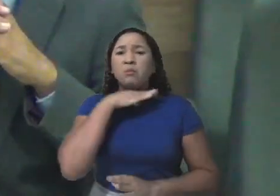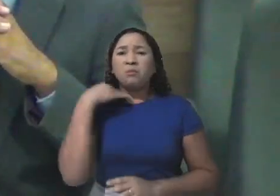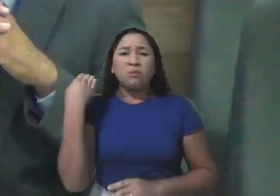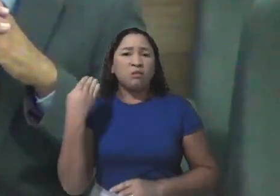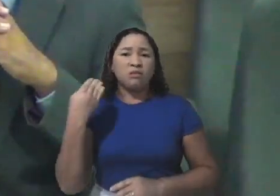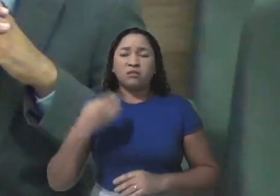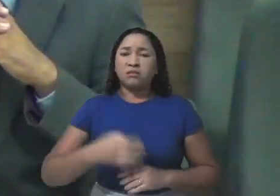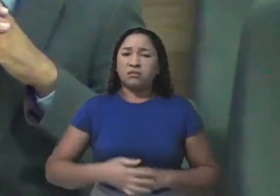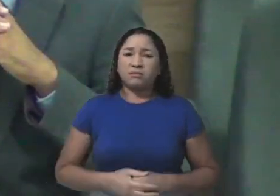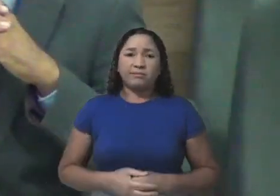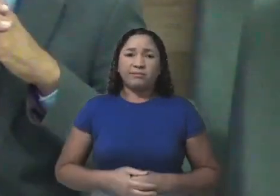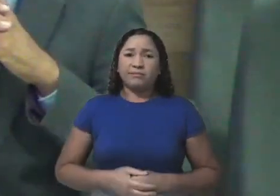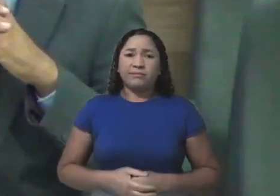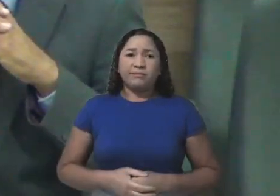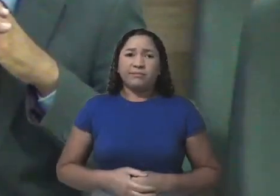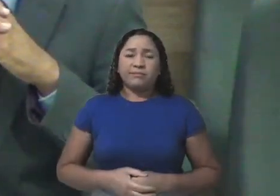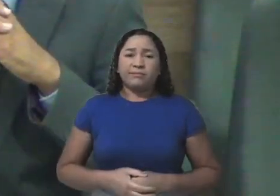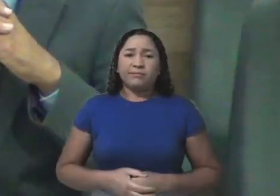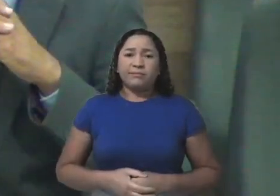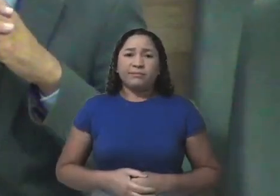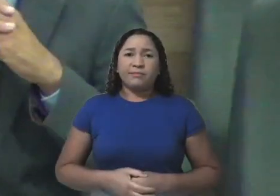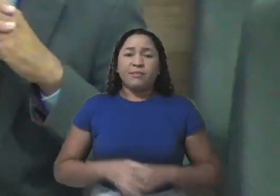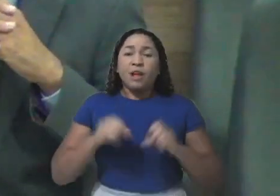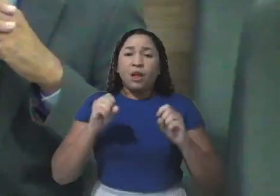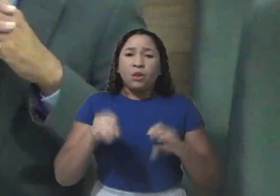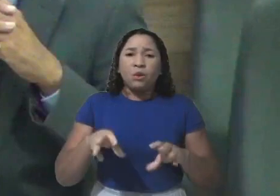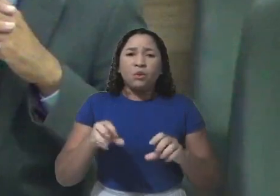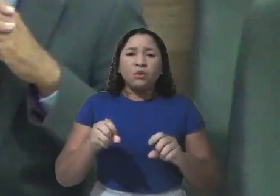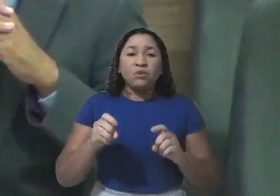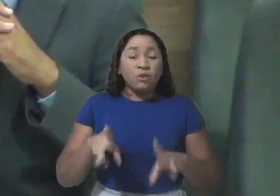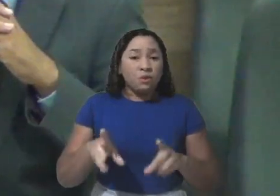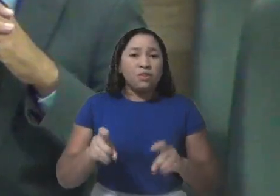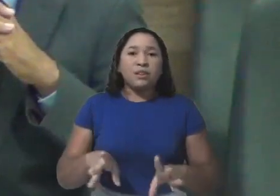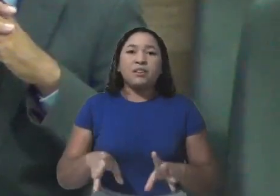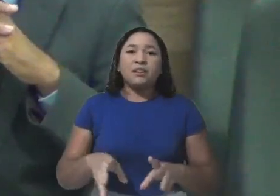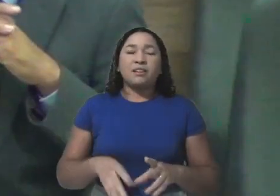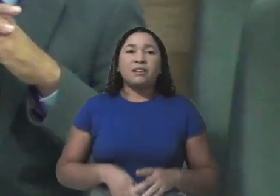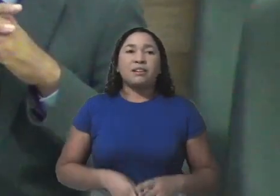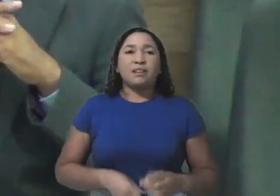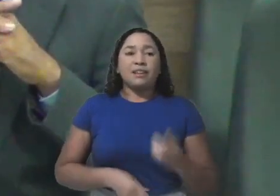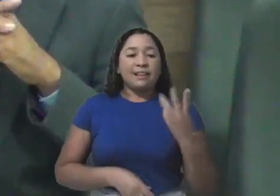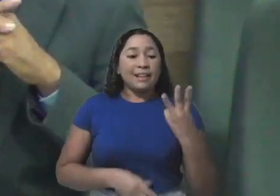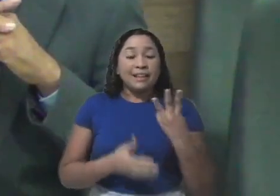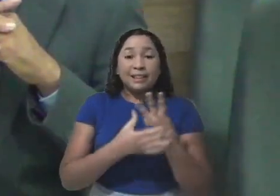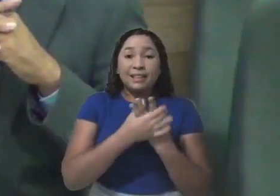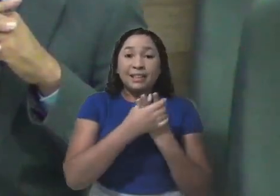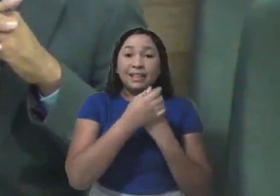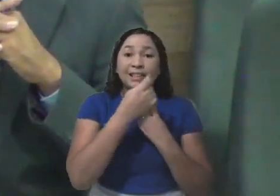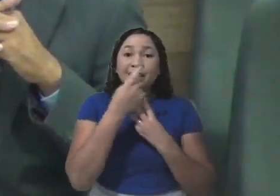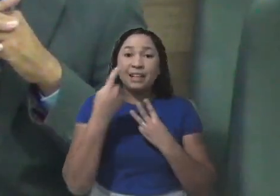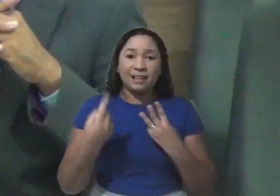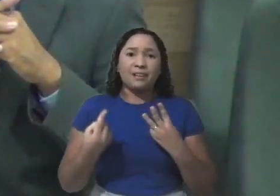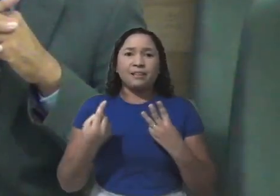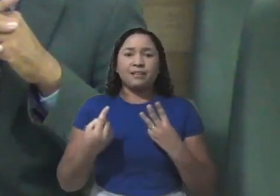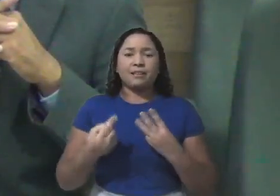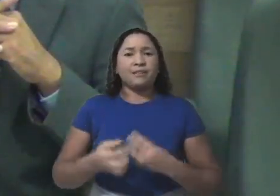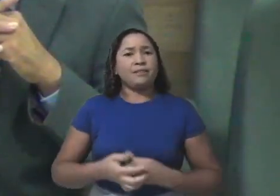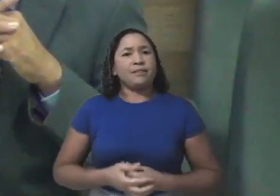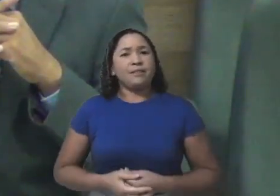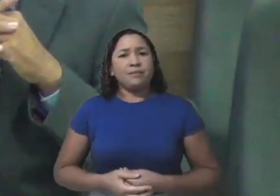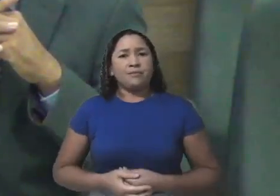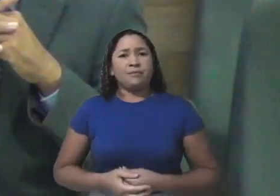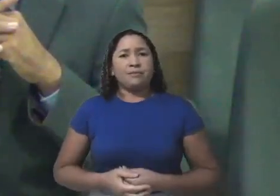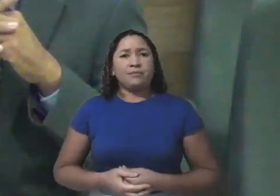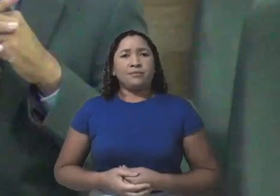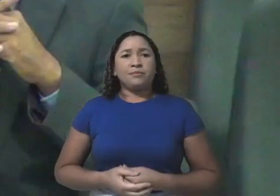Trindade, a doutrina da Trindade, a doutrina da natureza dúplice de Cristo, 100% homem,